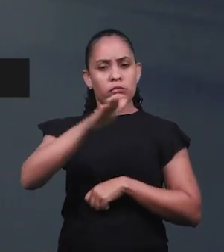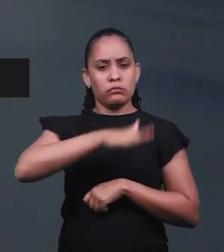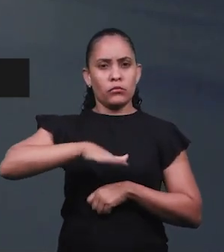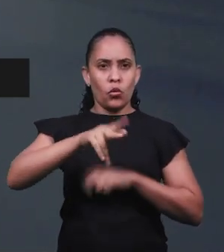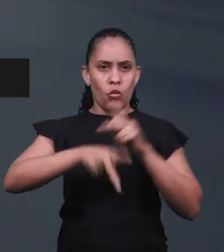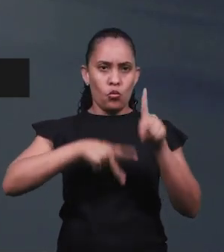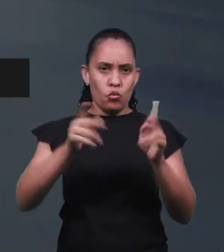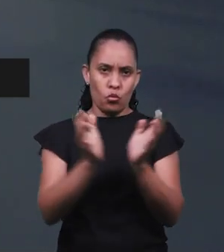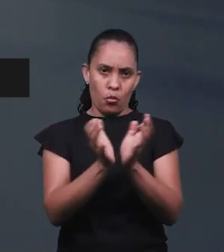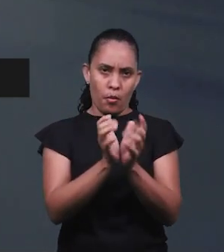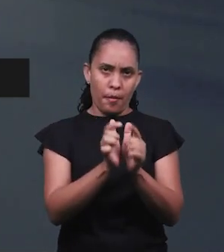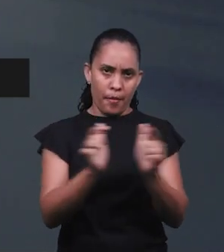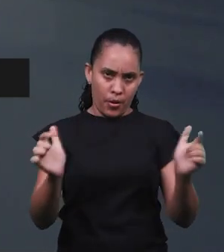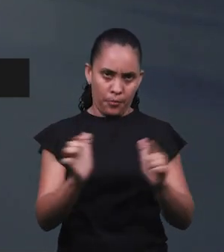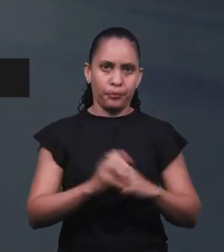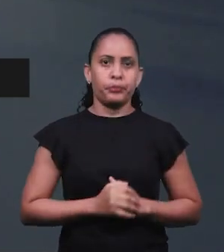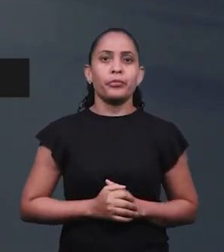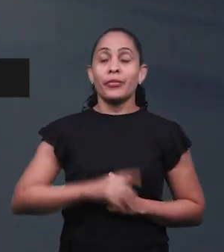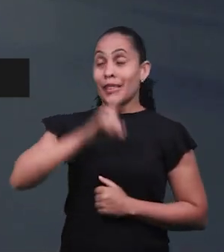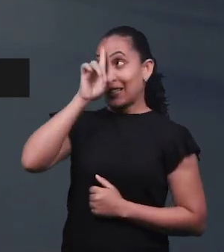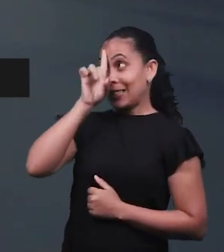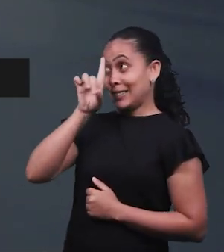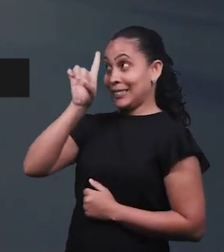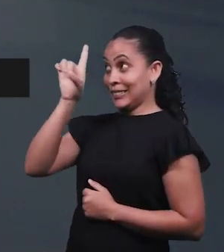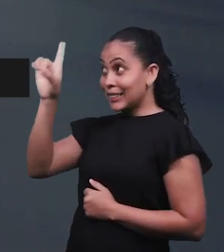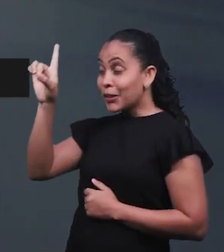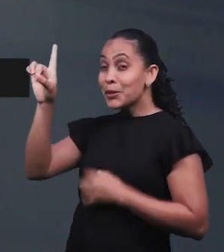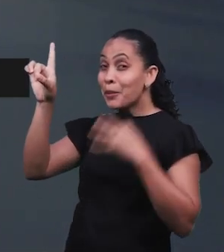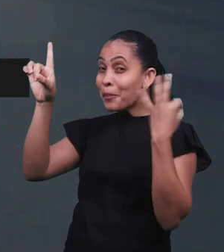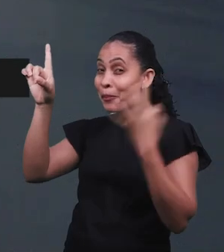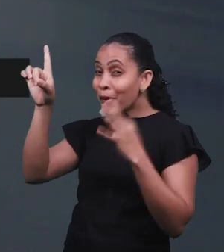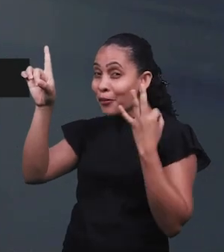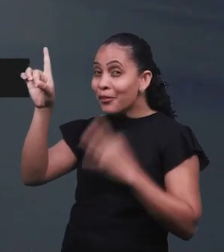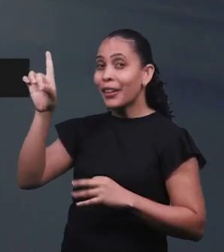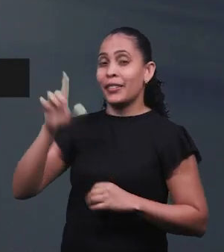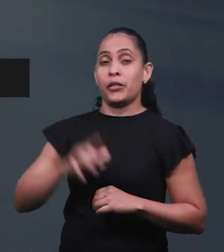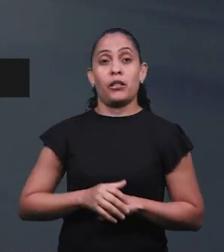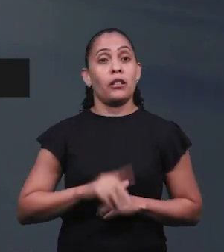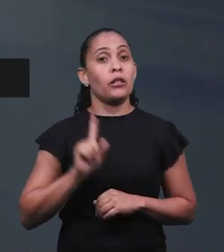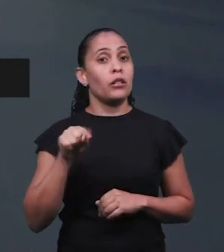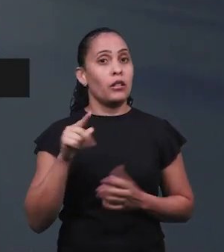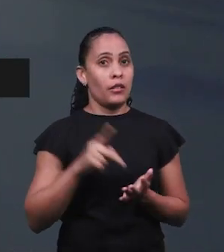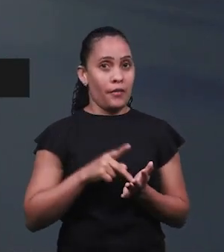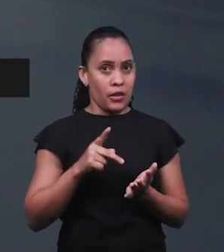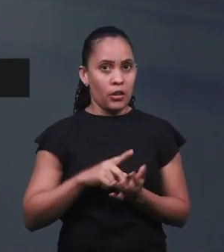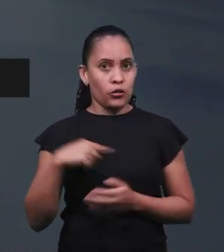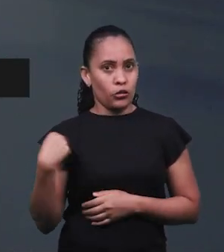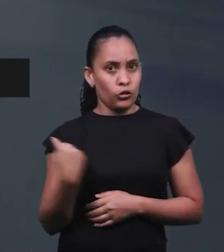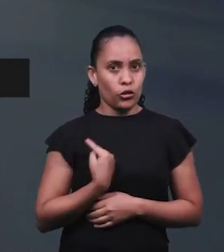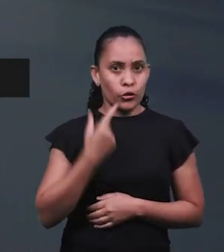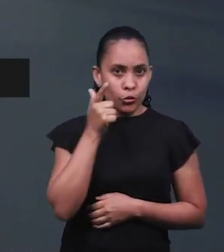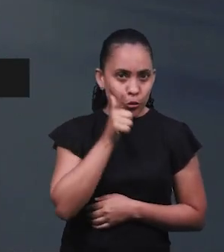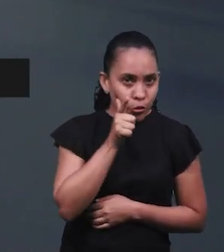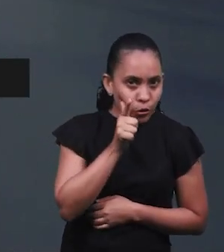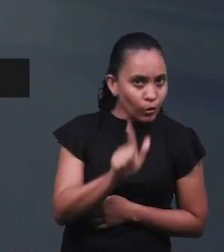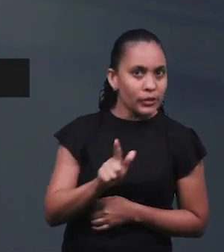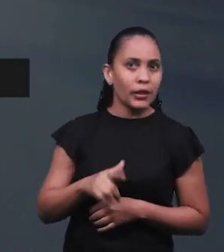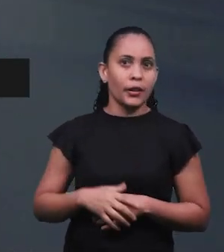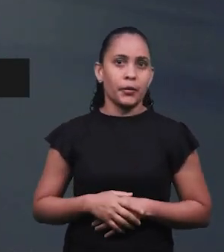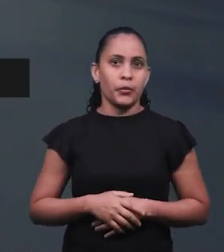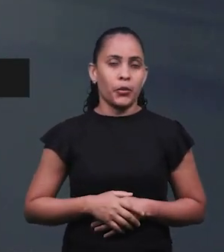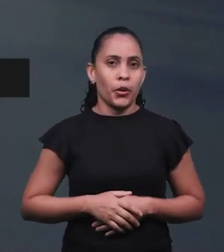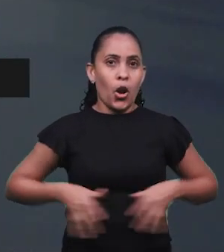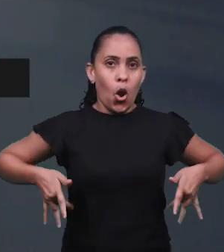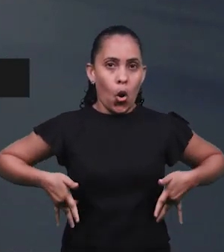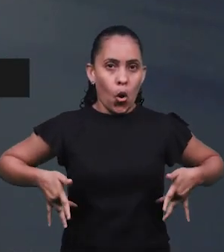rim como o senhor disse, Deus é tão perfeito que, na verdade, o rim consegue